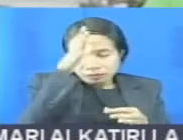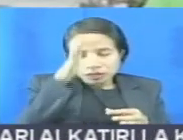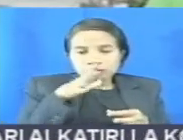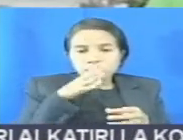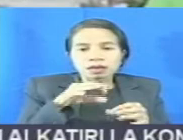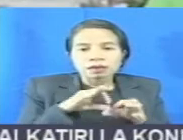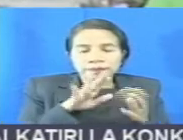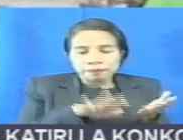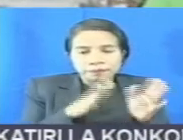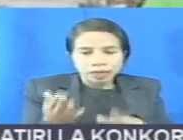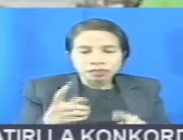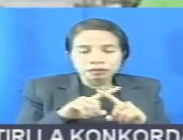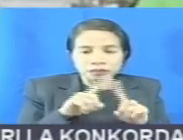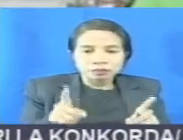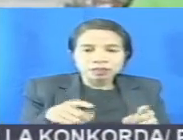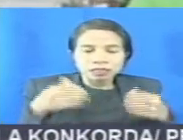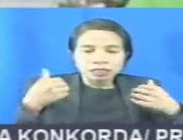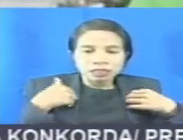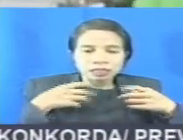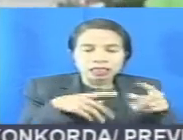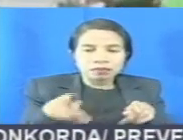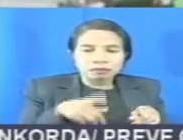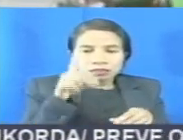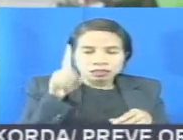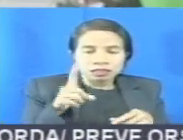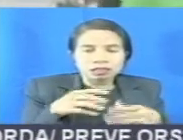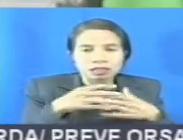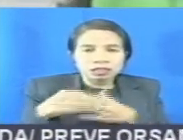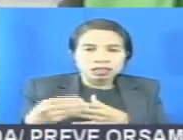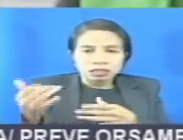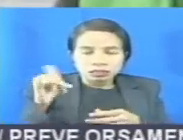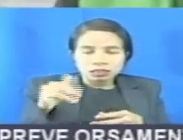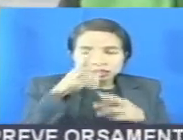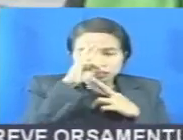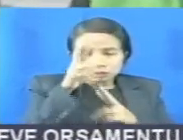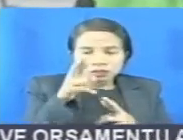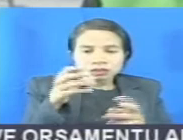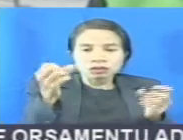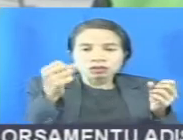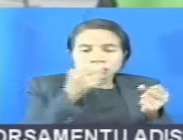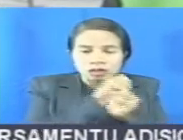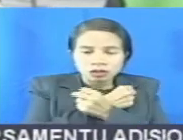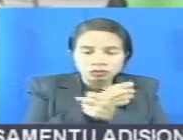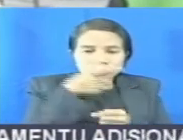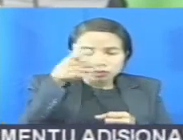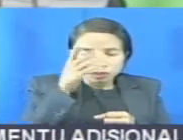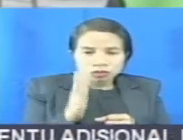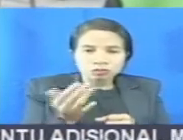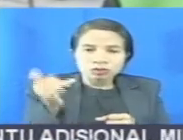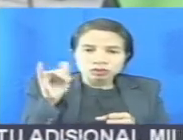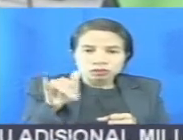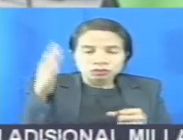dia tira na sa o kuna insirnian tania be o kuna insira lideran sira se respeita no sira hadomi maroma kuna sira mos ana